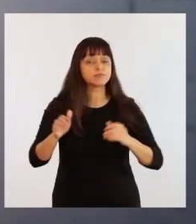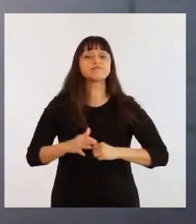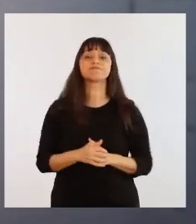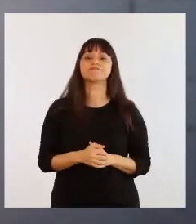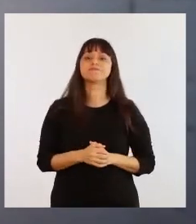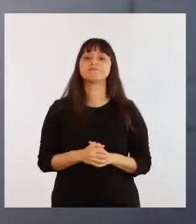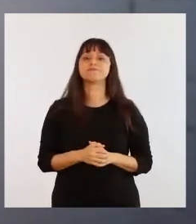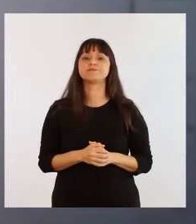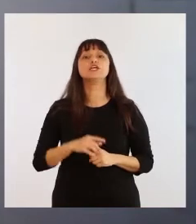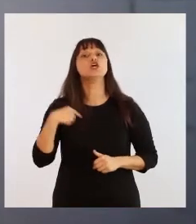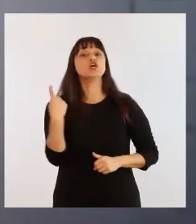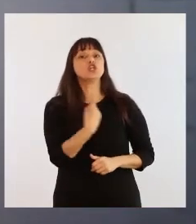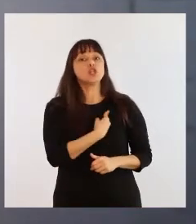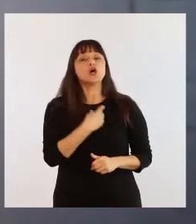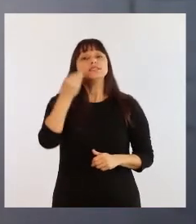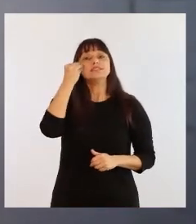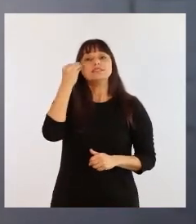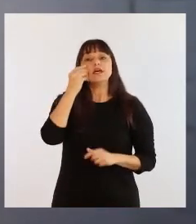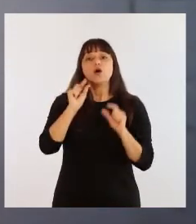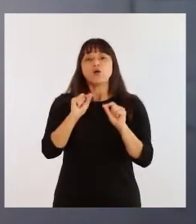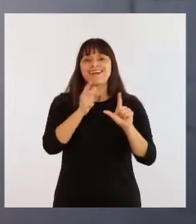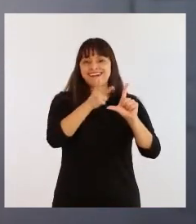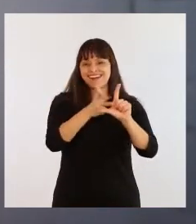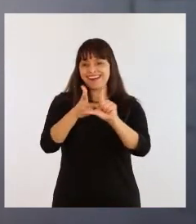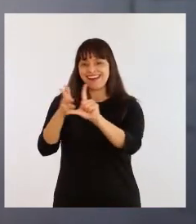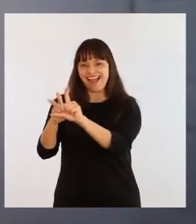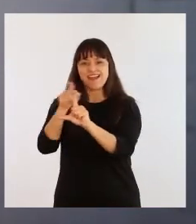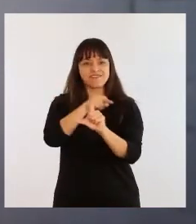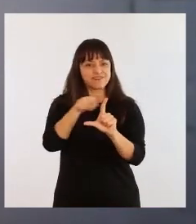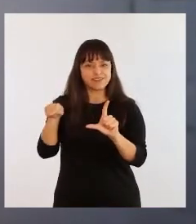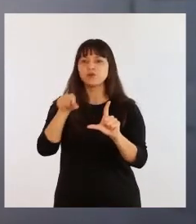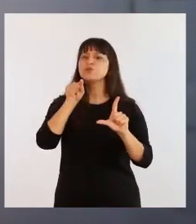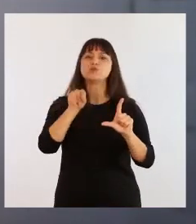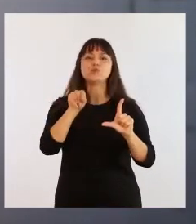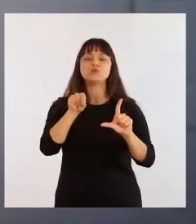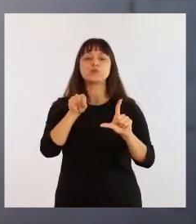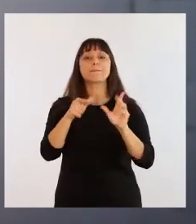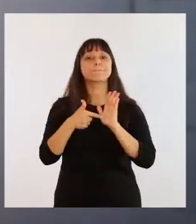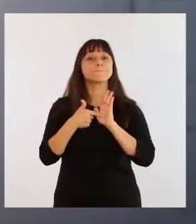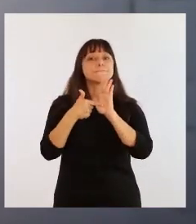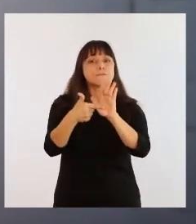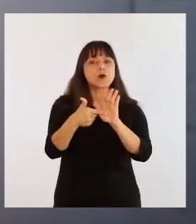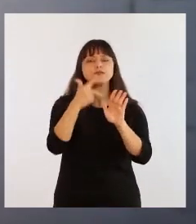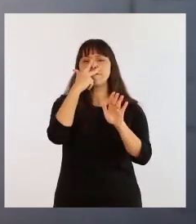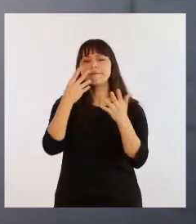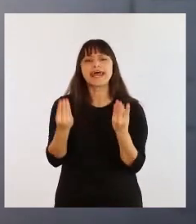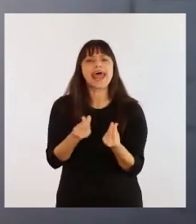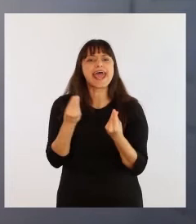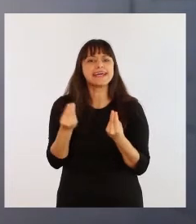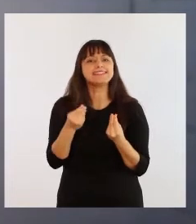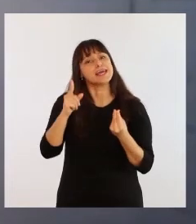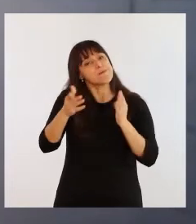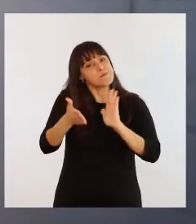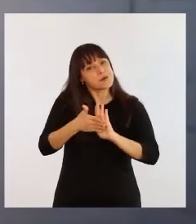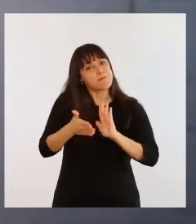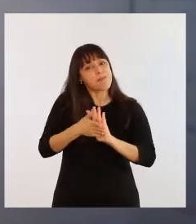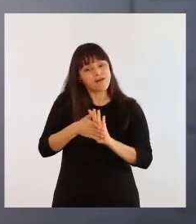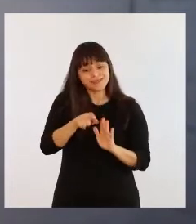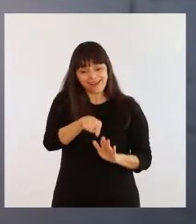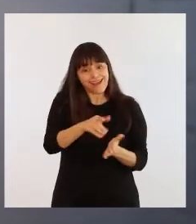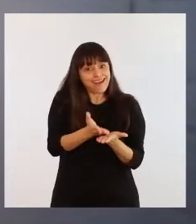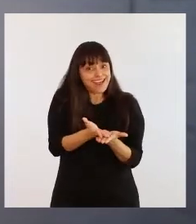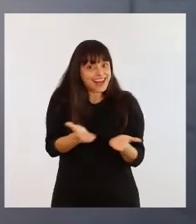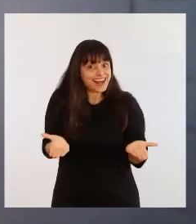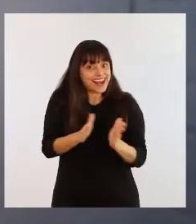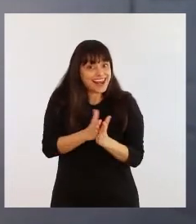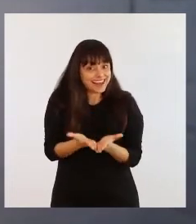tentar trazer para as lives de lançamento um pouco do que, em linhas gerais, é a proposta do livro,